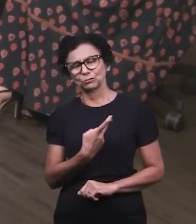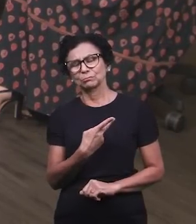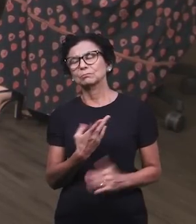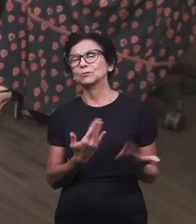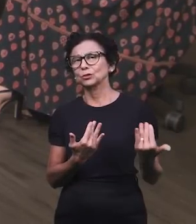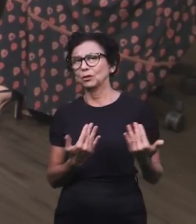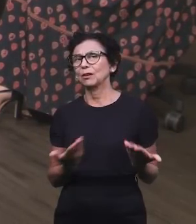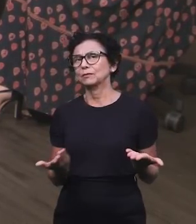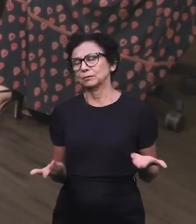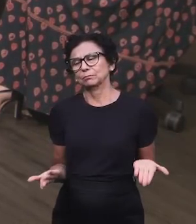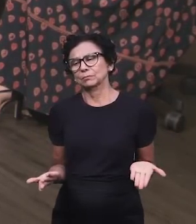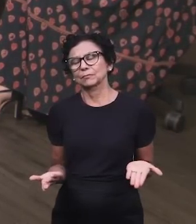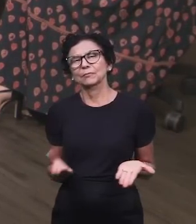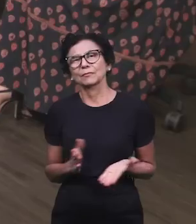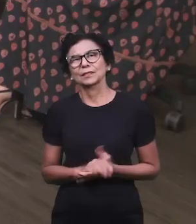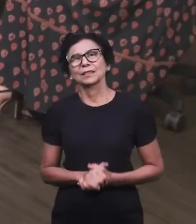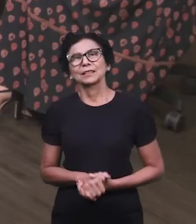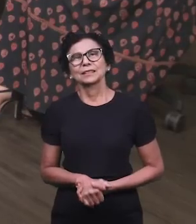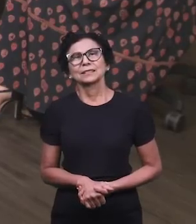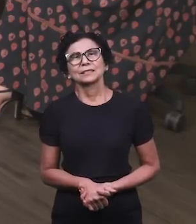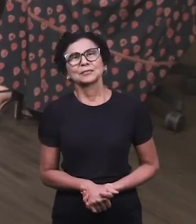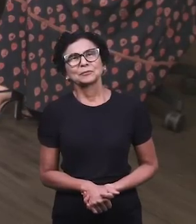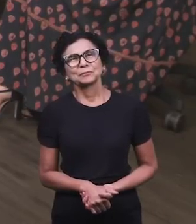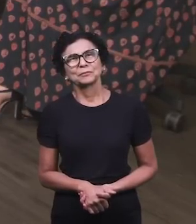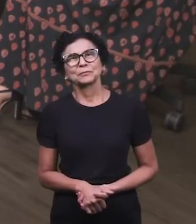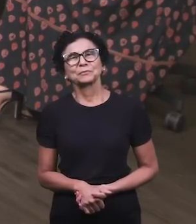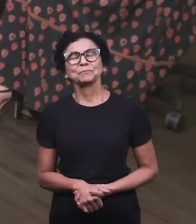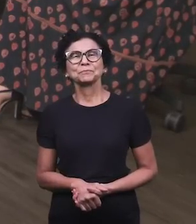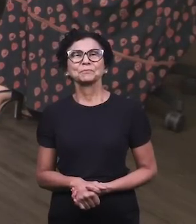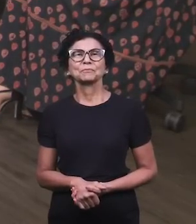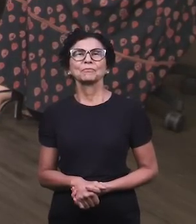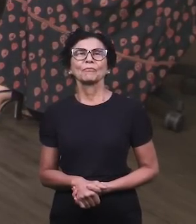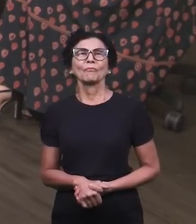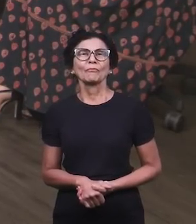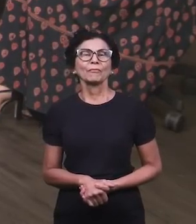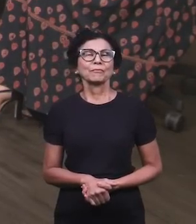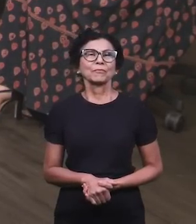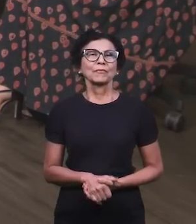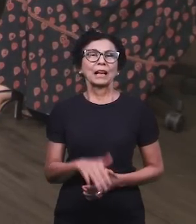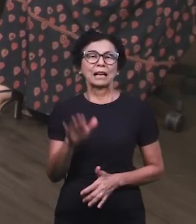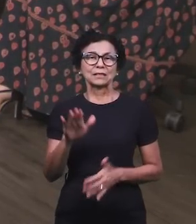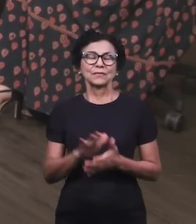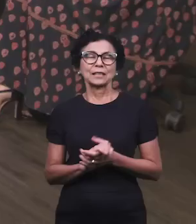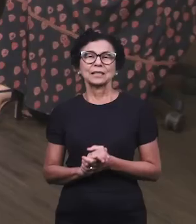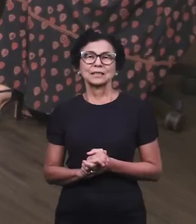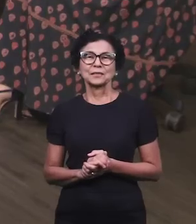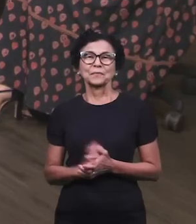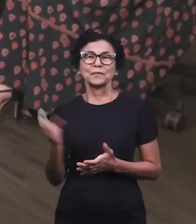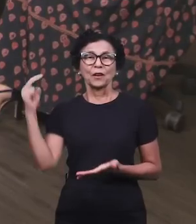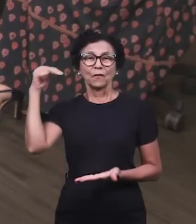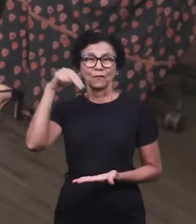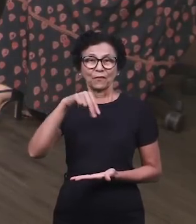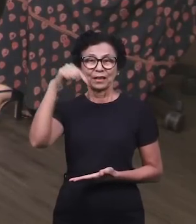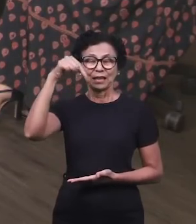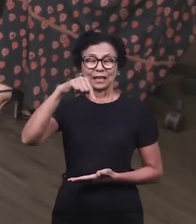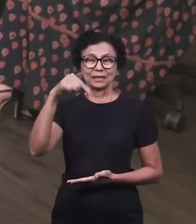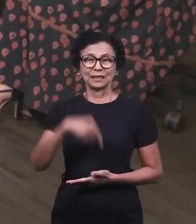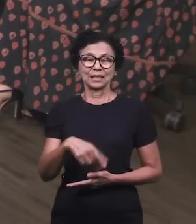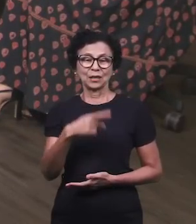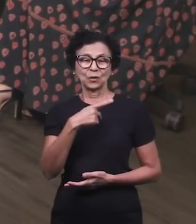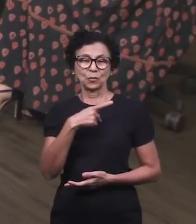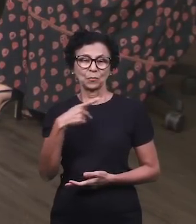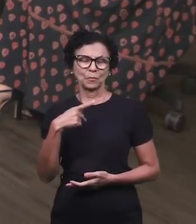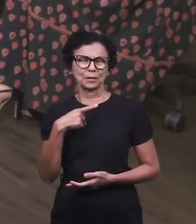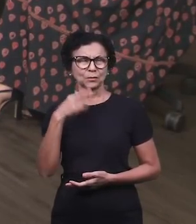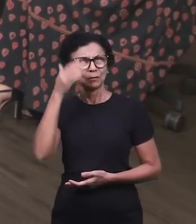jovens. Interessante que o jovem... Às vezes, quando a gente recebe um pastor aqui do cabelo branco, eu faço questão de dizer jovem pastor,